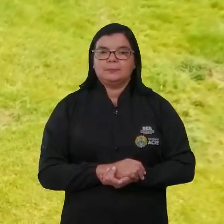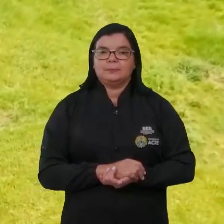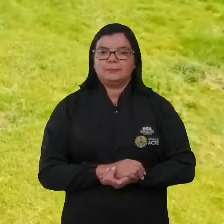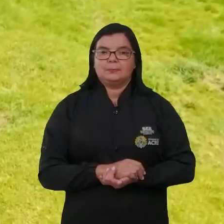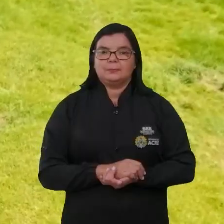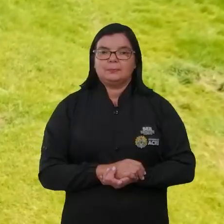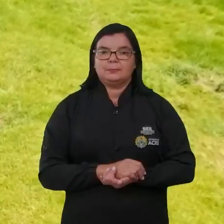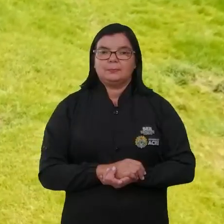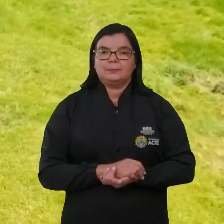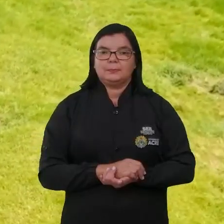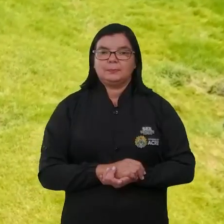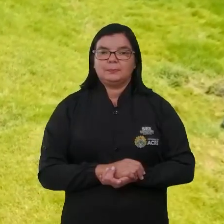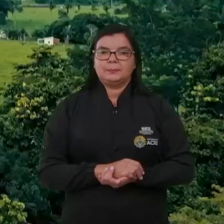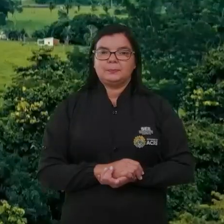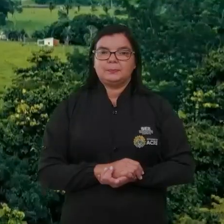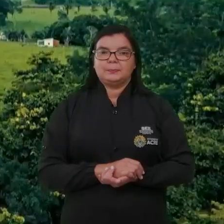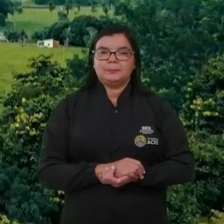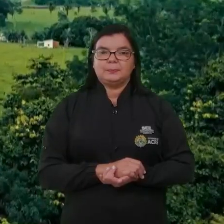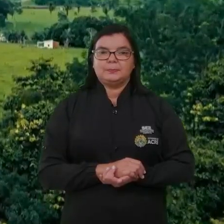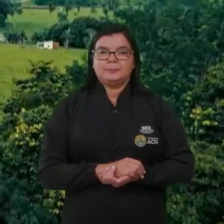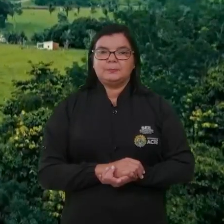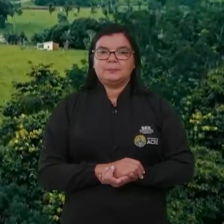Vem pro Acre!